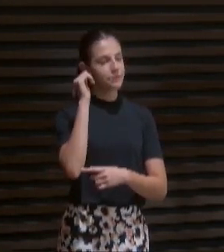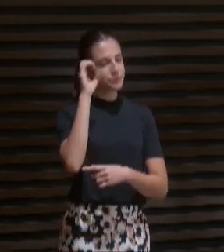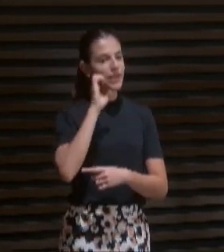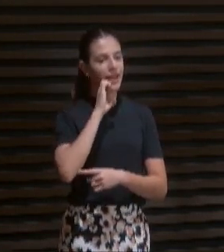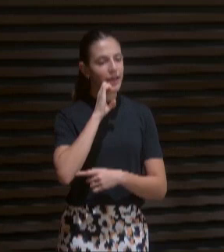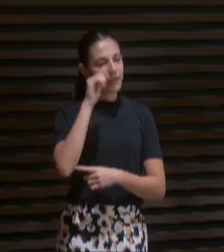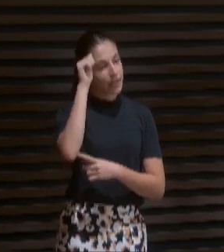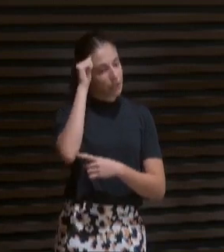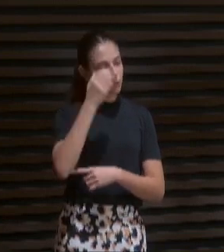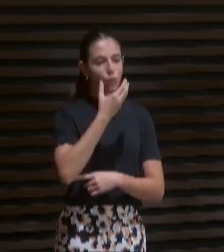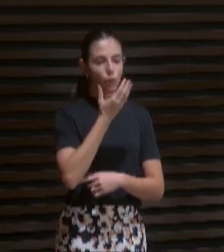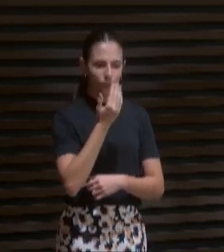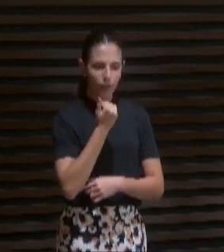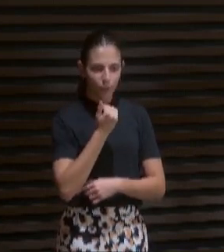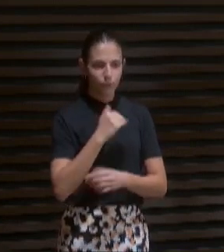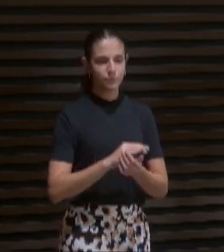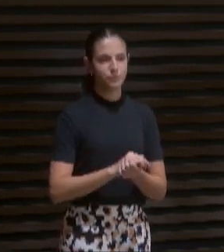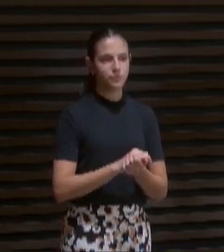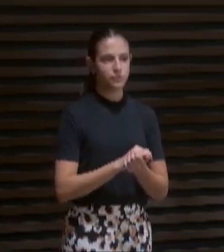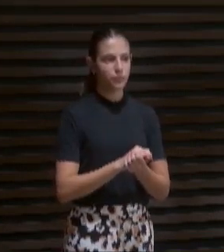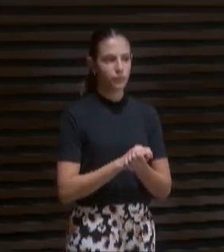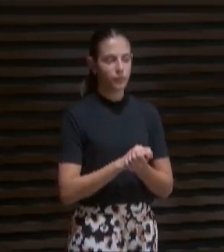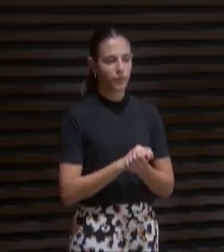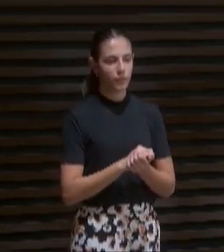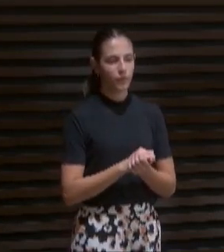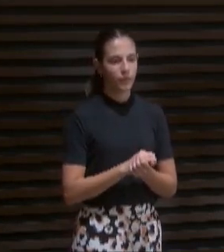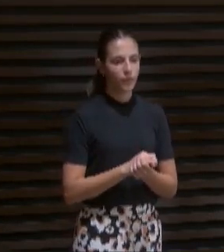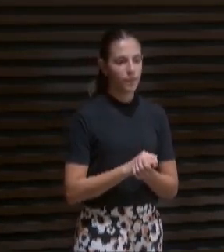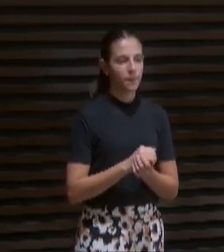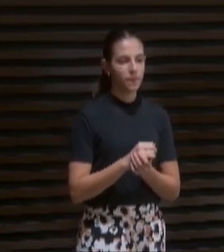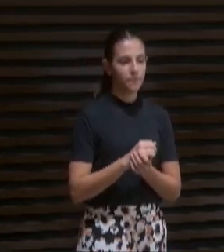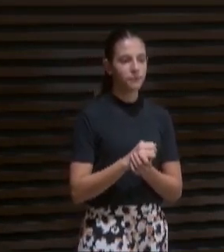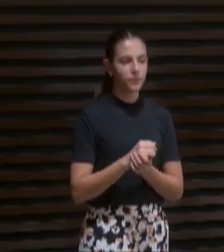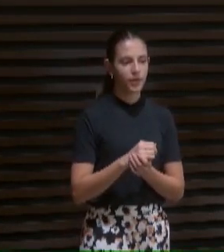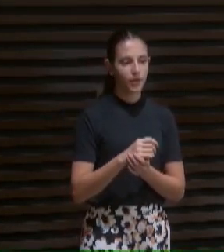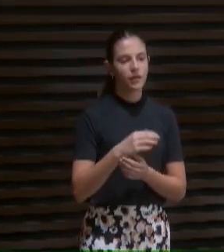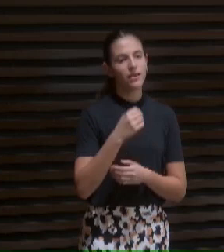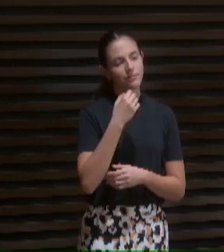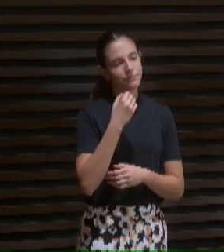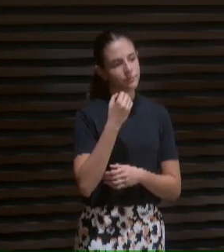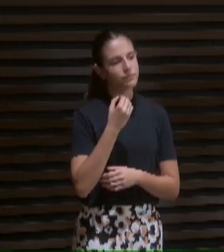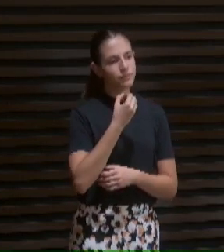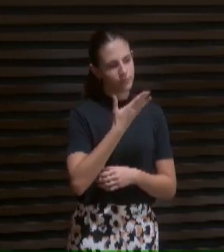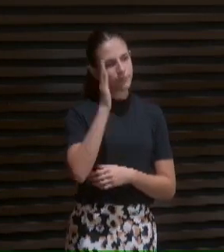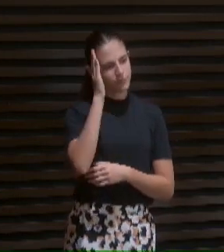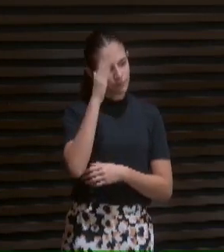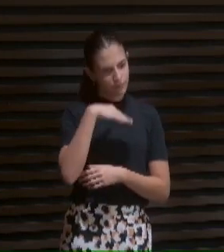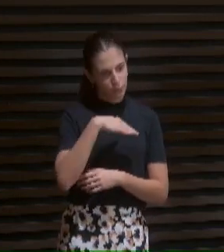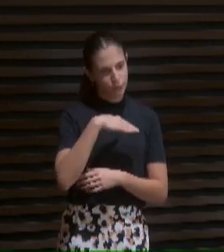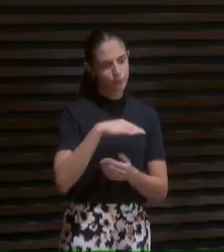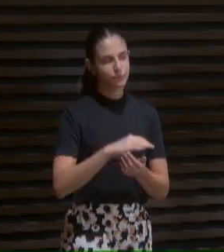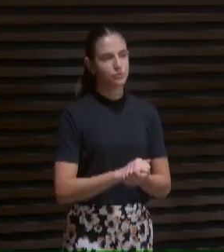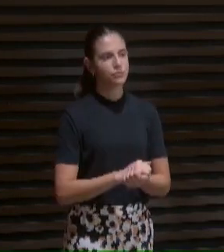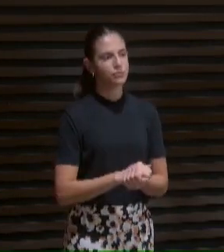Do bem e do mal, mas que tipo de fruto é esse? Existem várias teorias, inclusive a teoria hindu é que